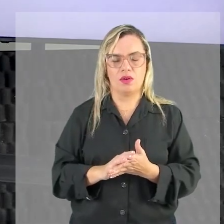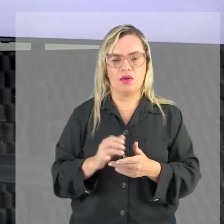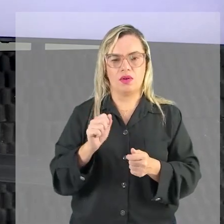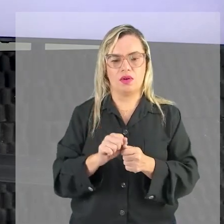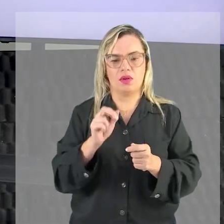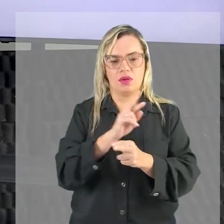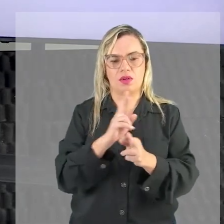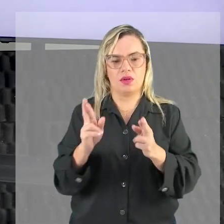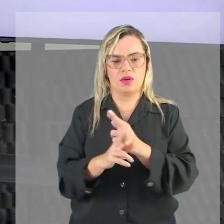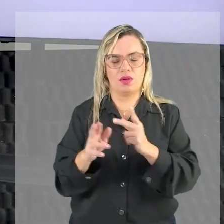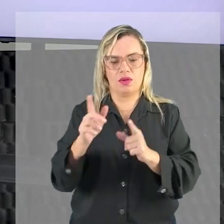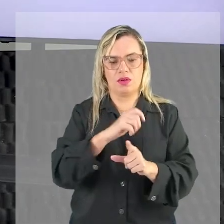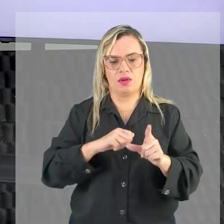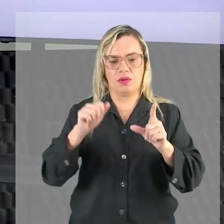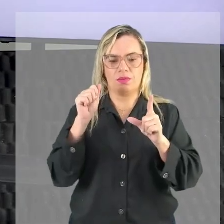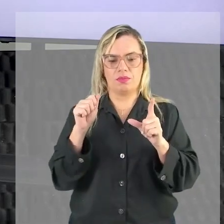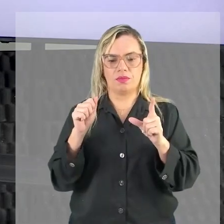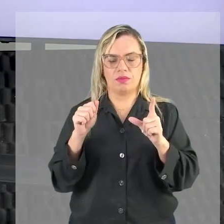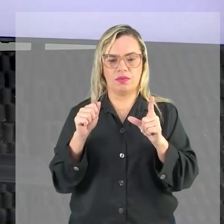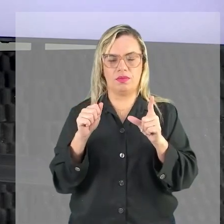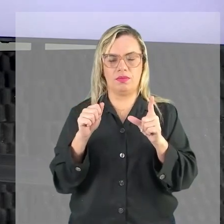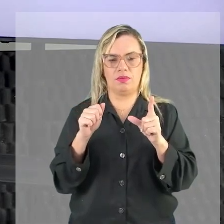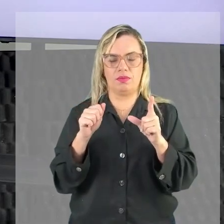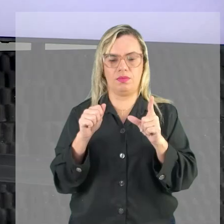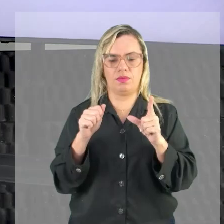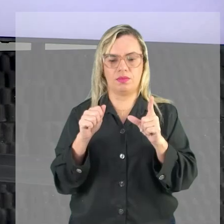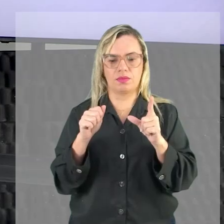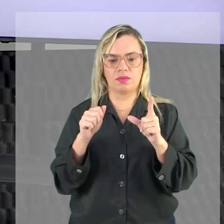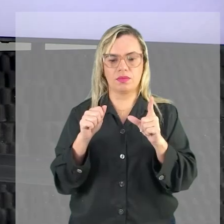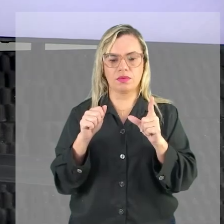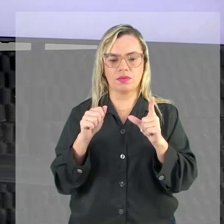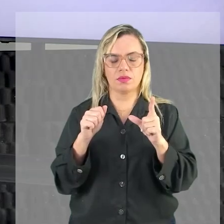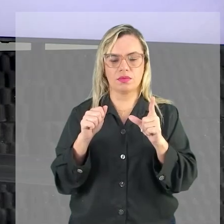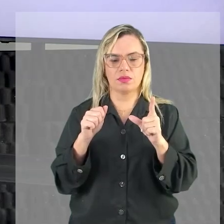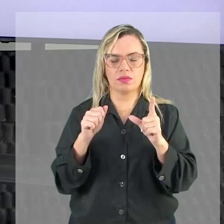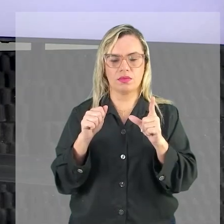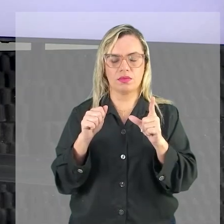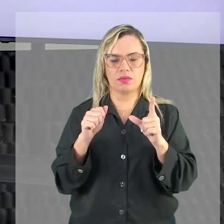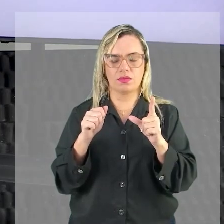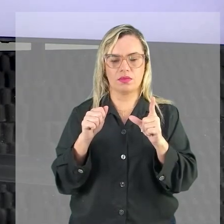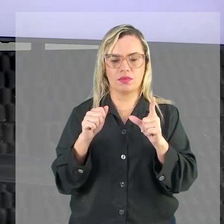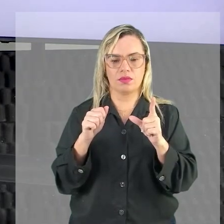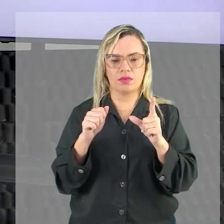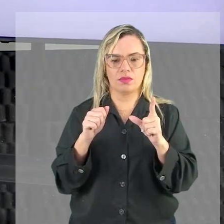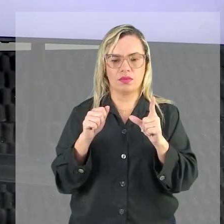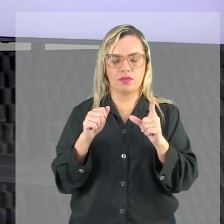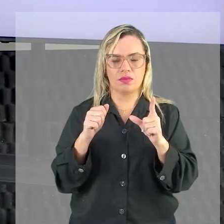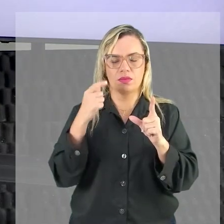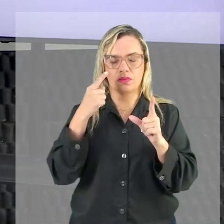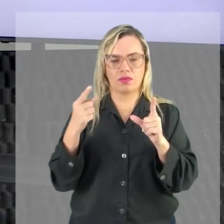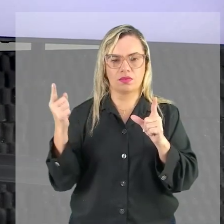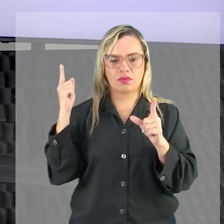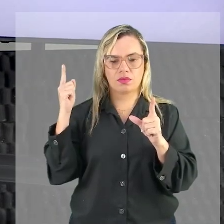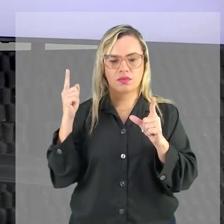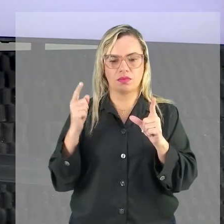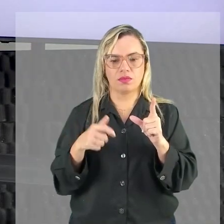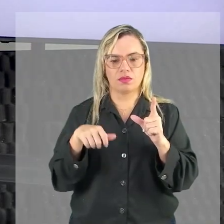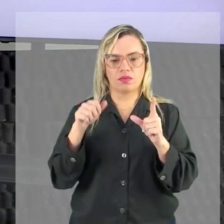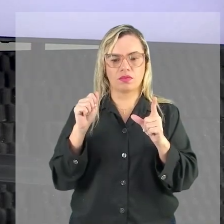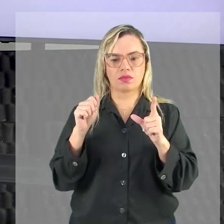A. Diferença entre homens e mulheres. Tá? Então, o fator central que impacta a realização de